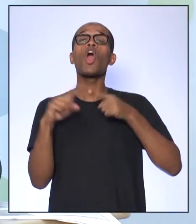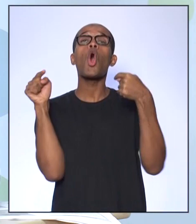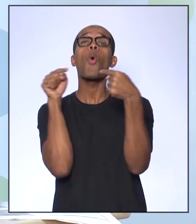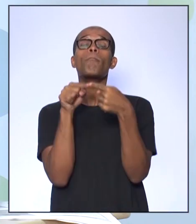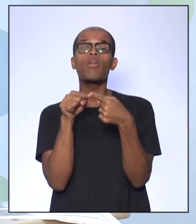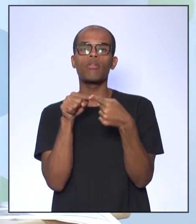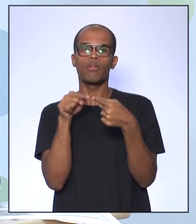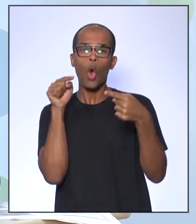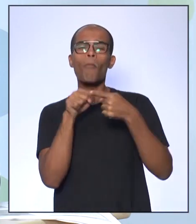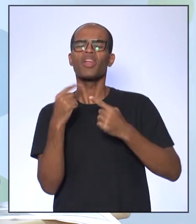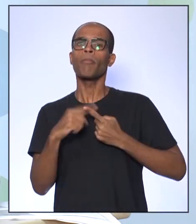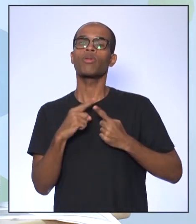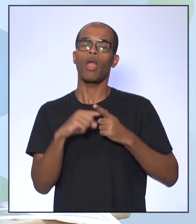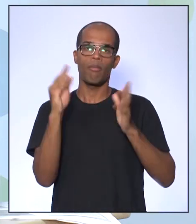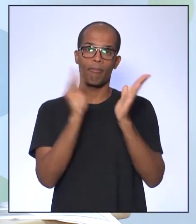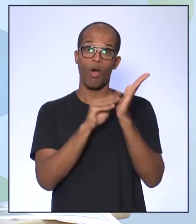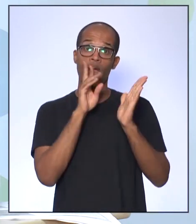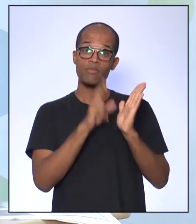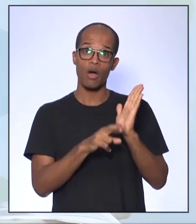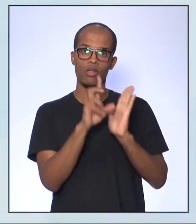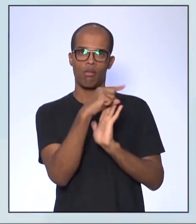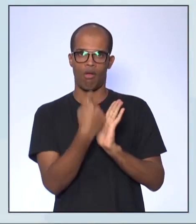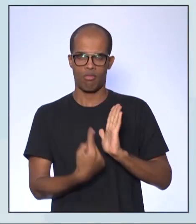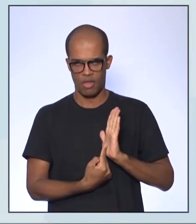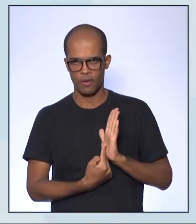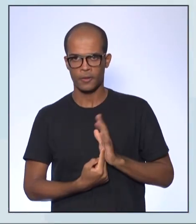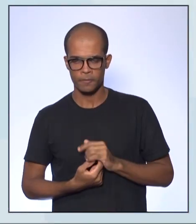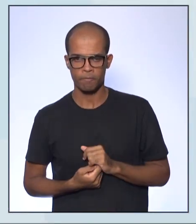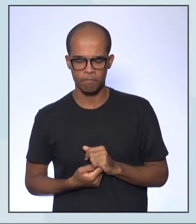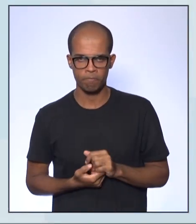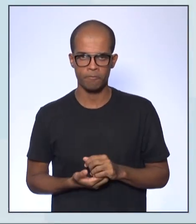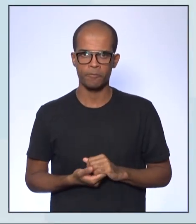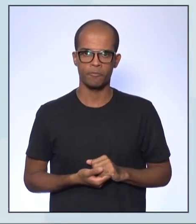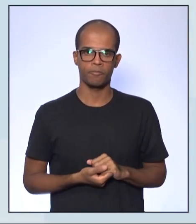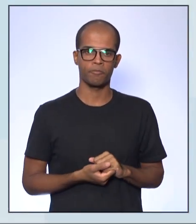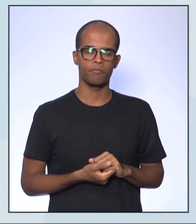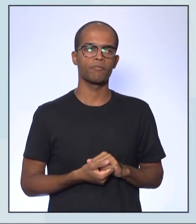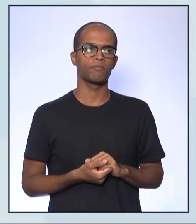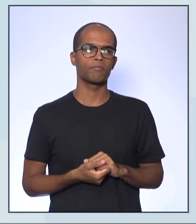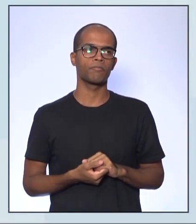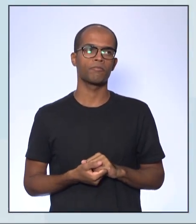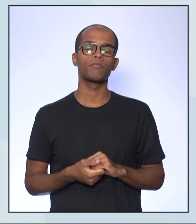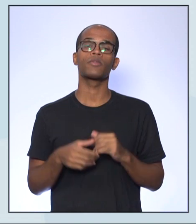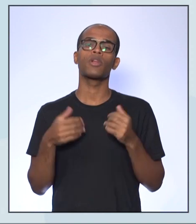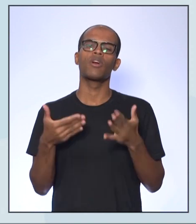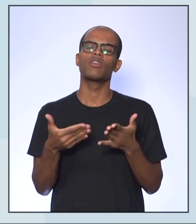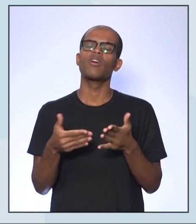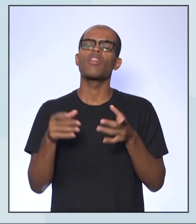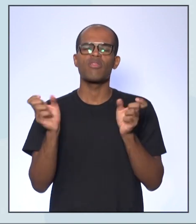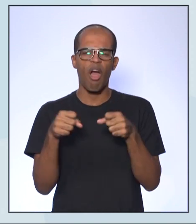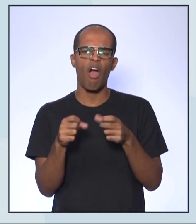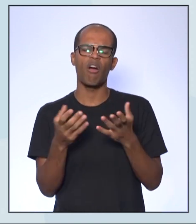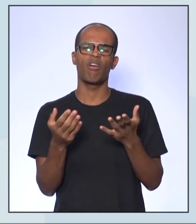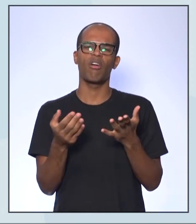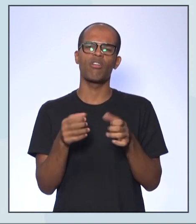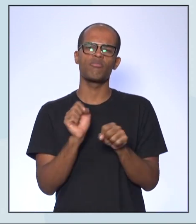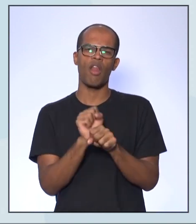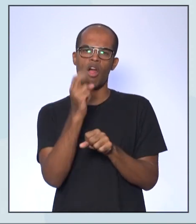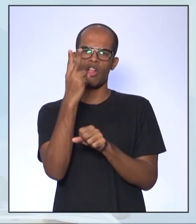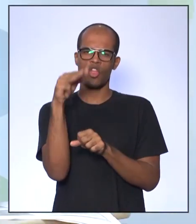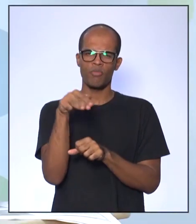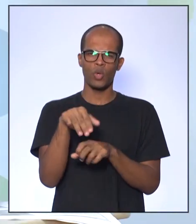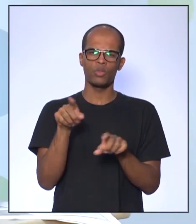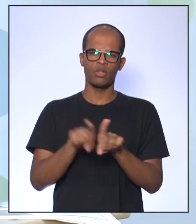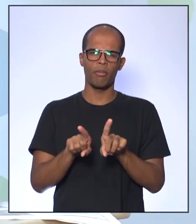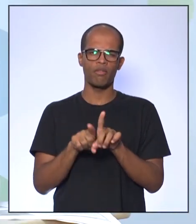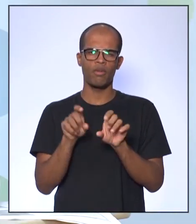Por que combina esta foto com o que está expresso na crônica do Neil Barreto? Então, para isso, acredito que pode ser 2 minutinhos